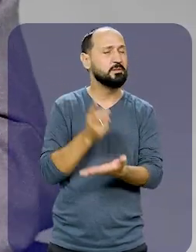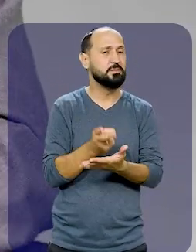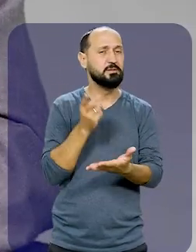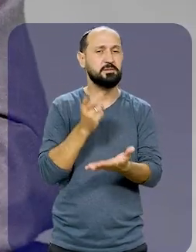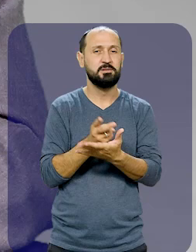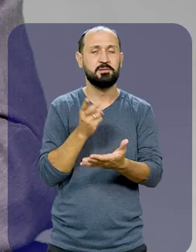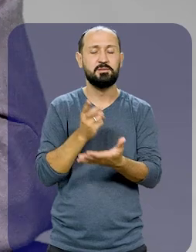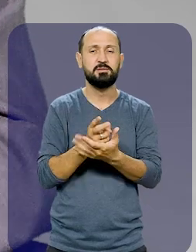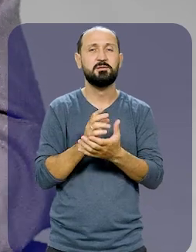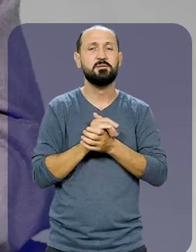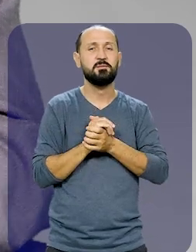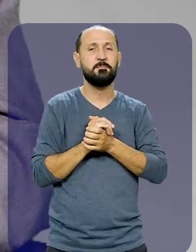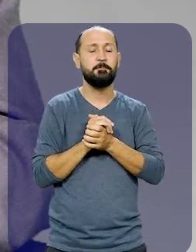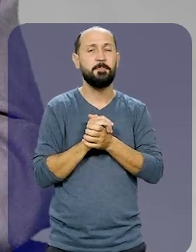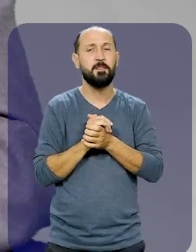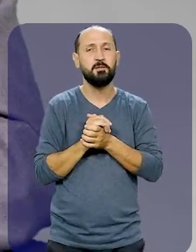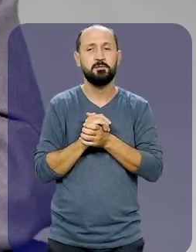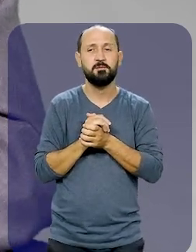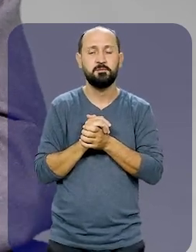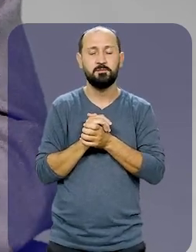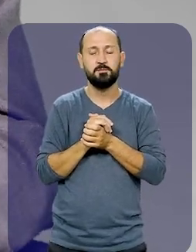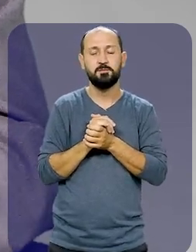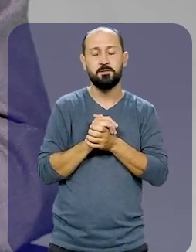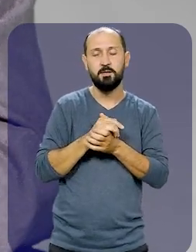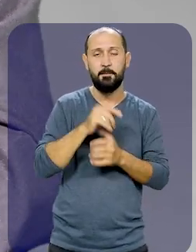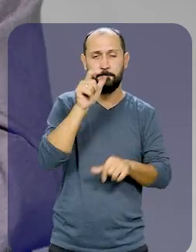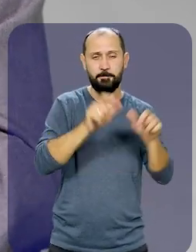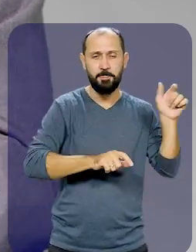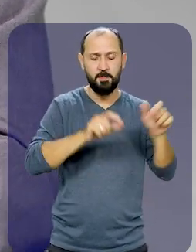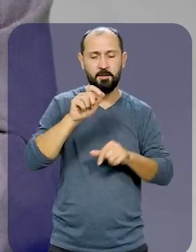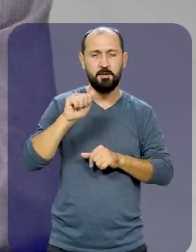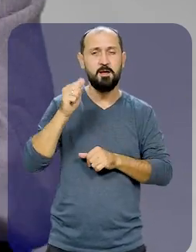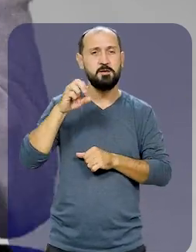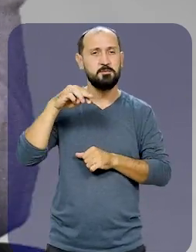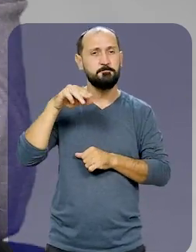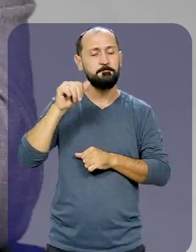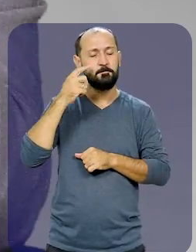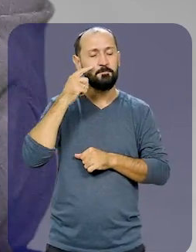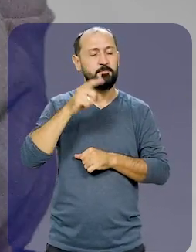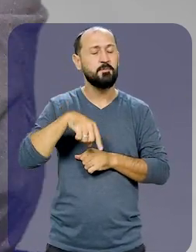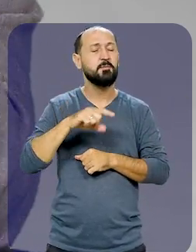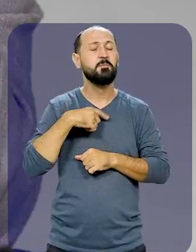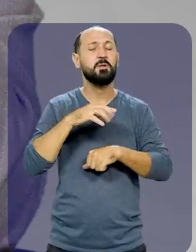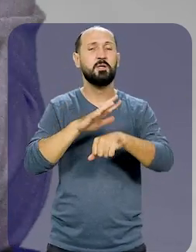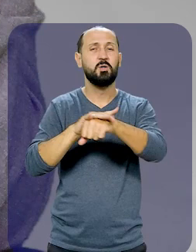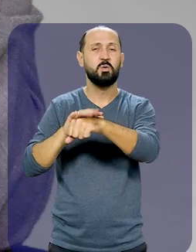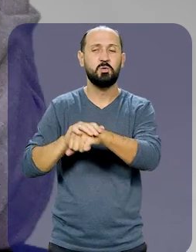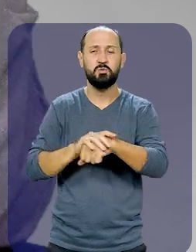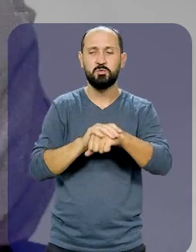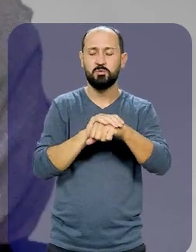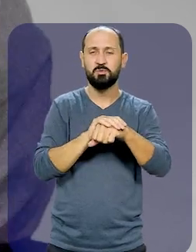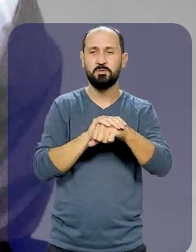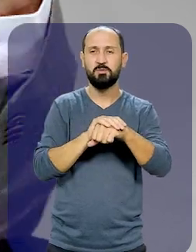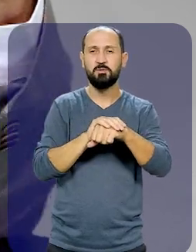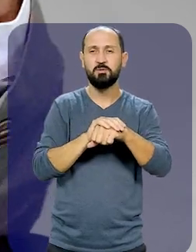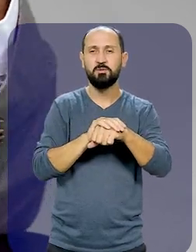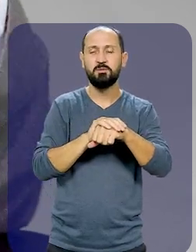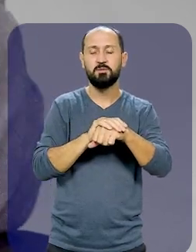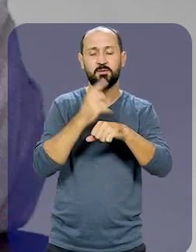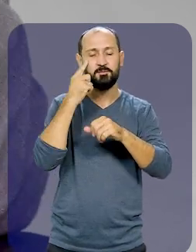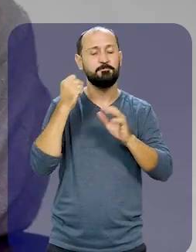sempre. Quando você tem um paciente com asma brônquica, a asma é uma doença que ela é